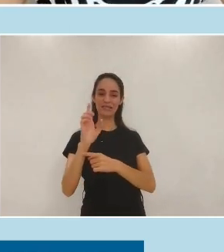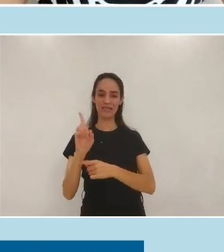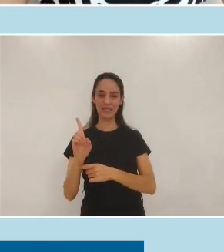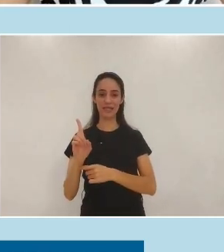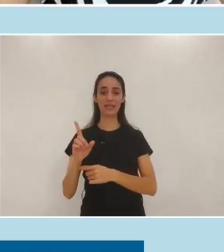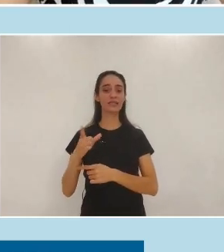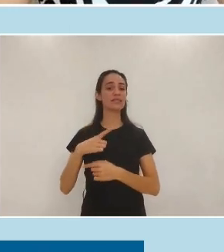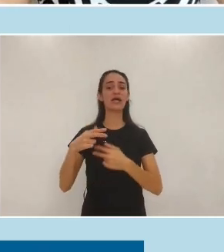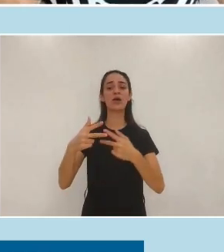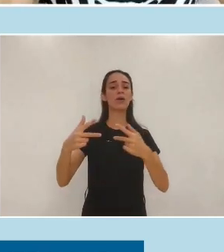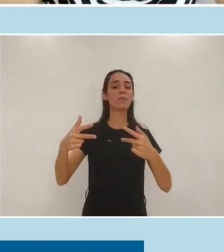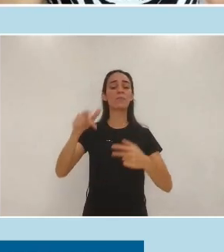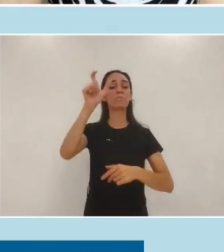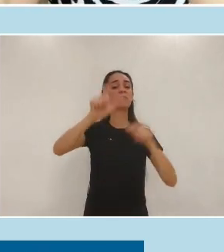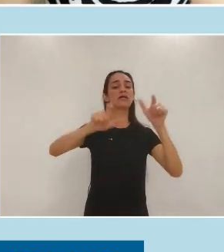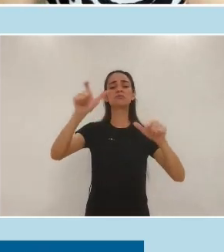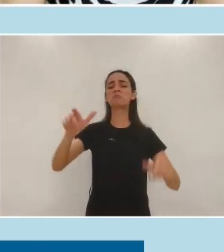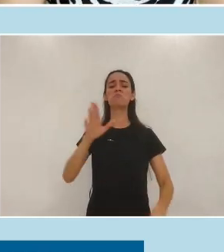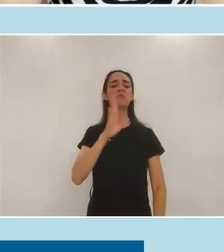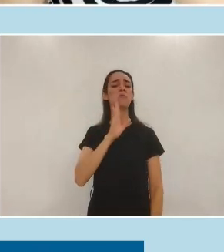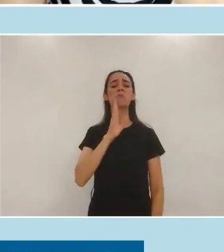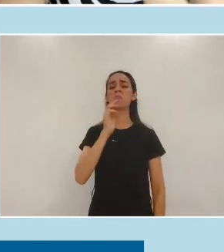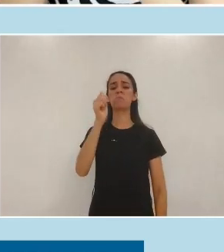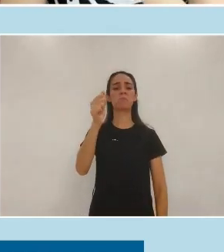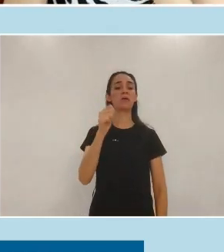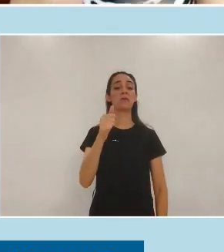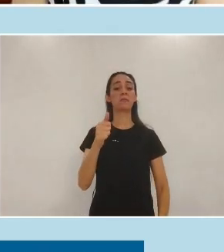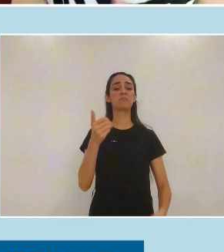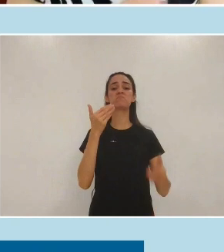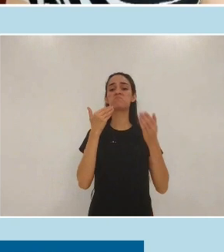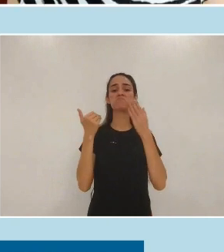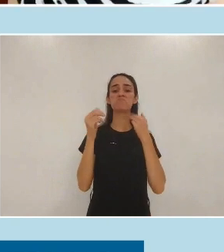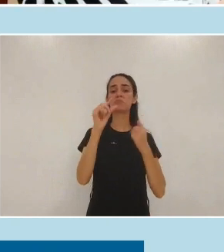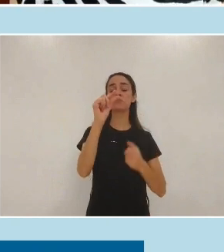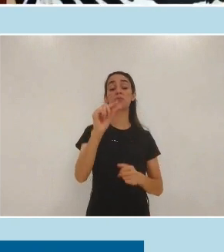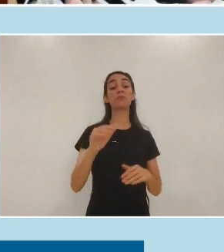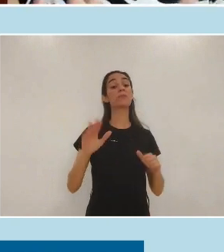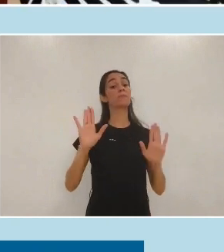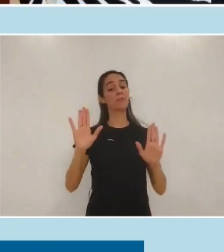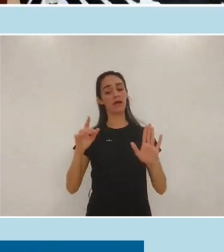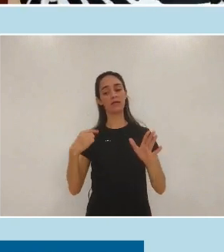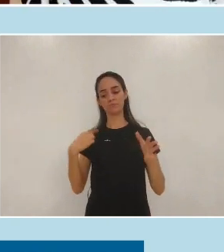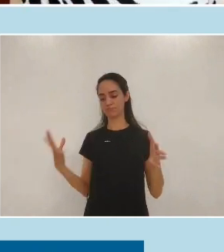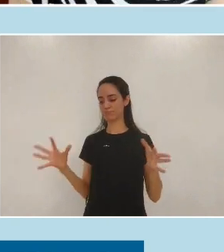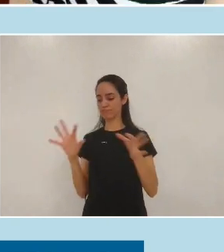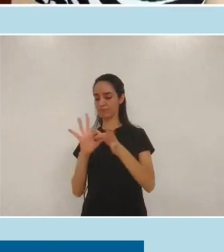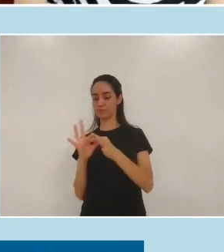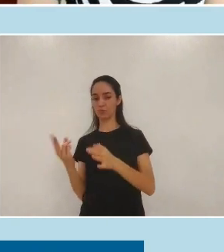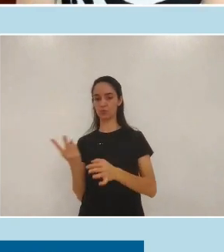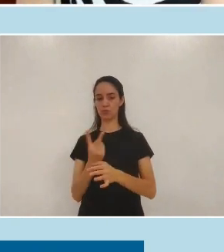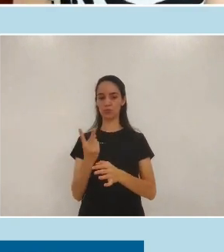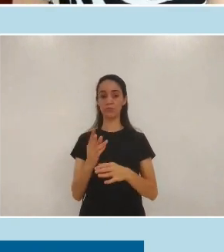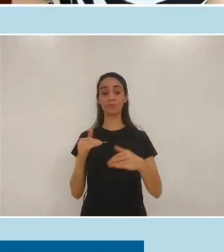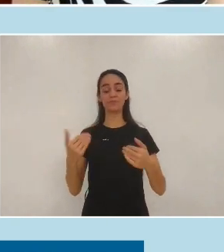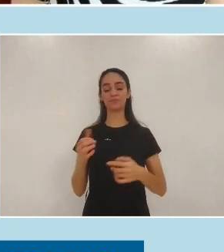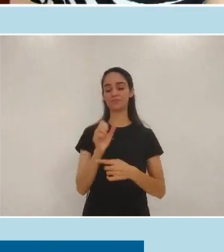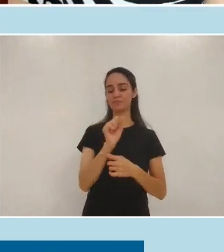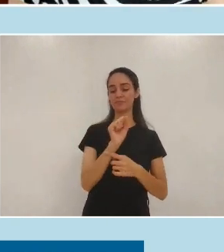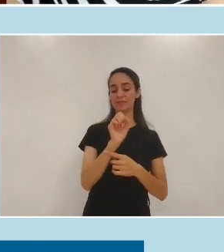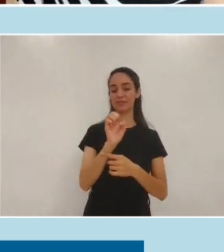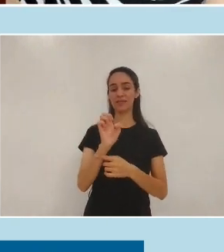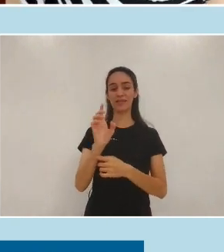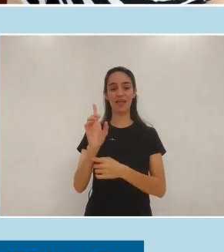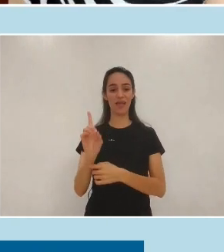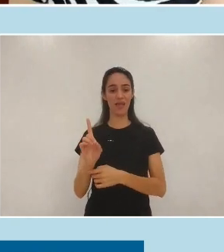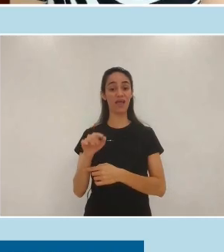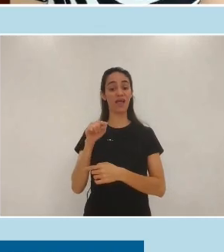escutam falar. Mas a gente vai falar entre ali a conexão dos dois. A síndrome de Ehlers-Danlos, gente, ela vai